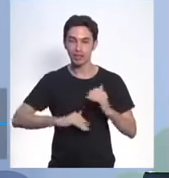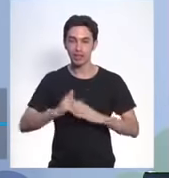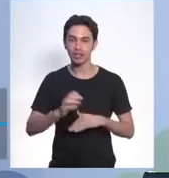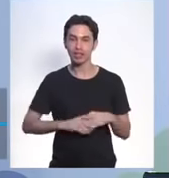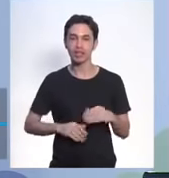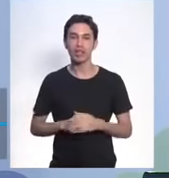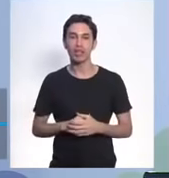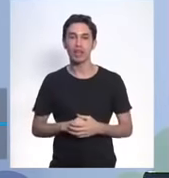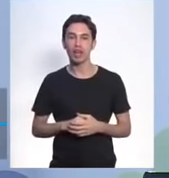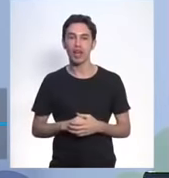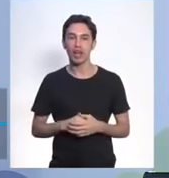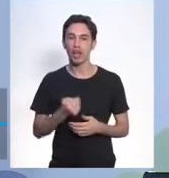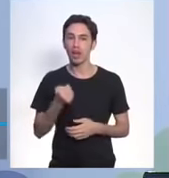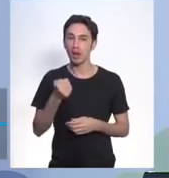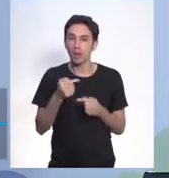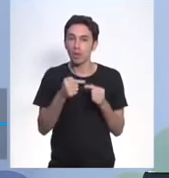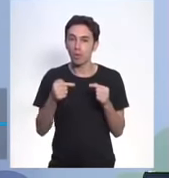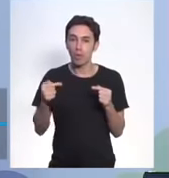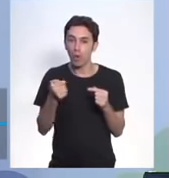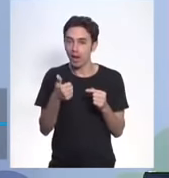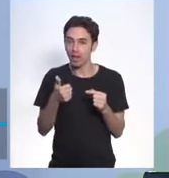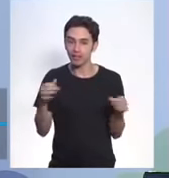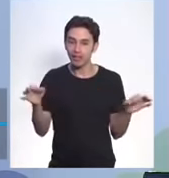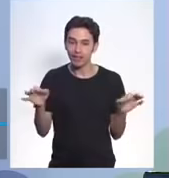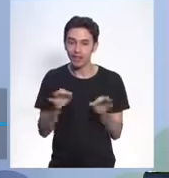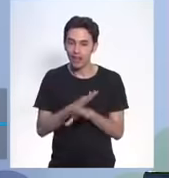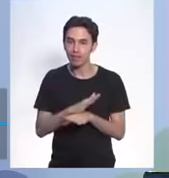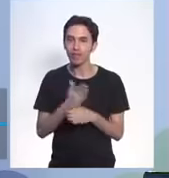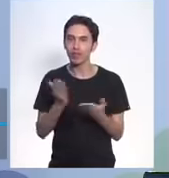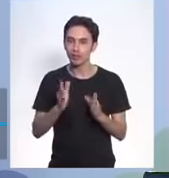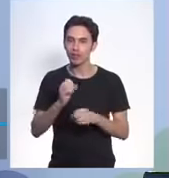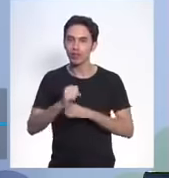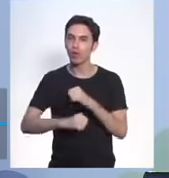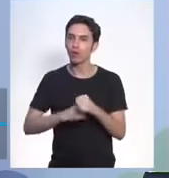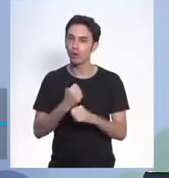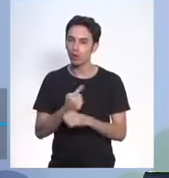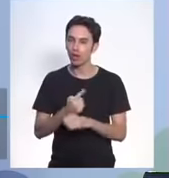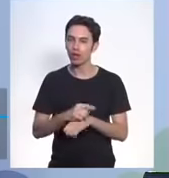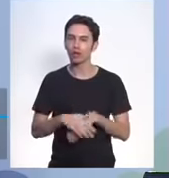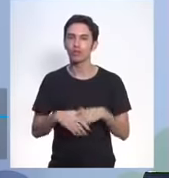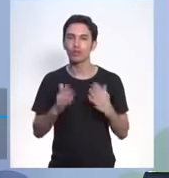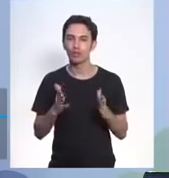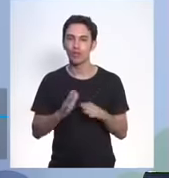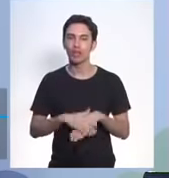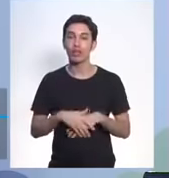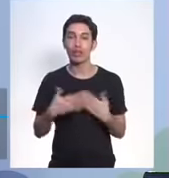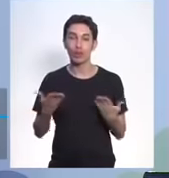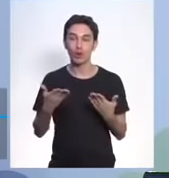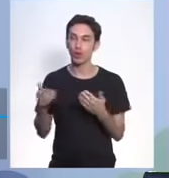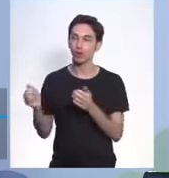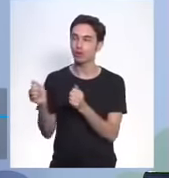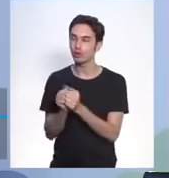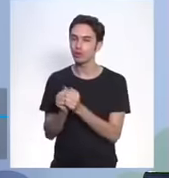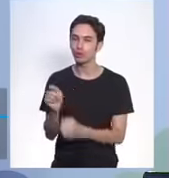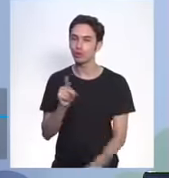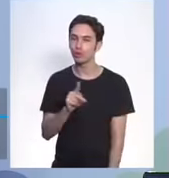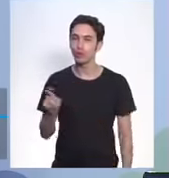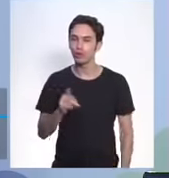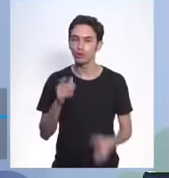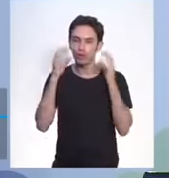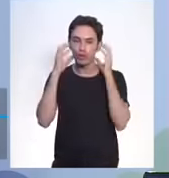penúltima semana aí do ano aqui do centro de mídias das aulas né E hoje na presença dele Professor